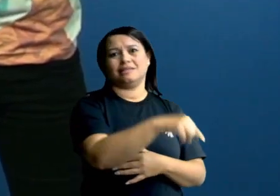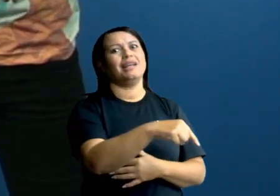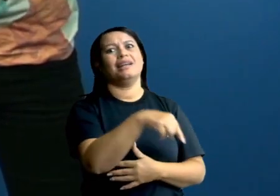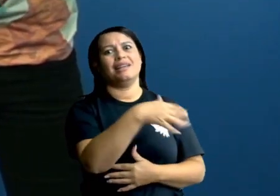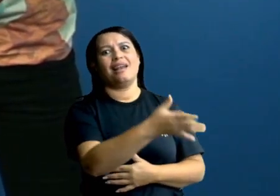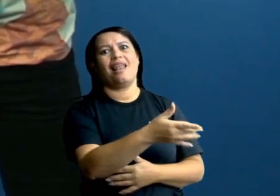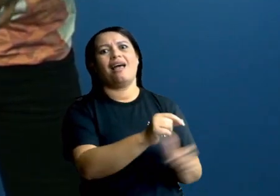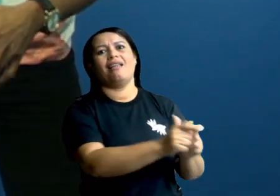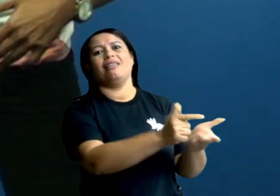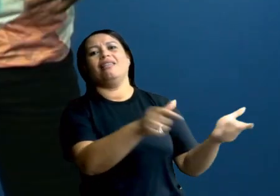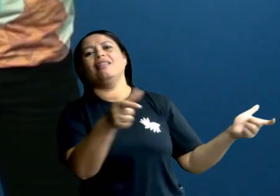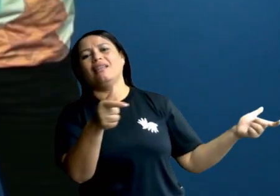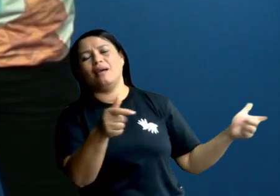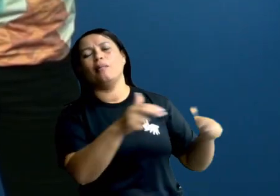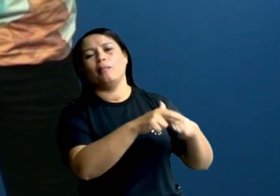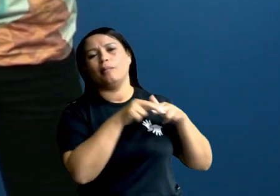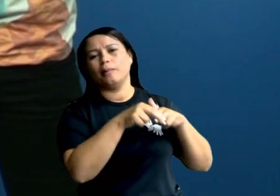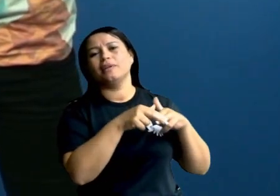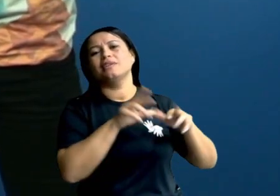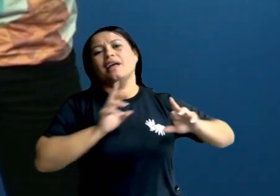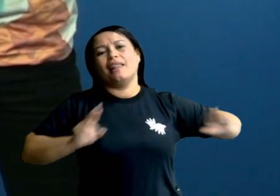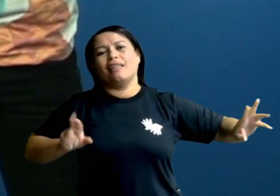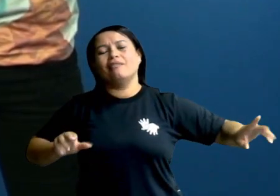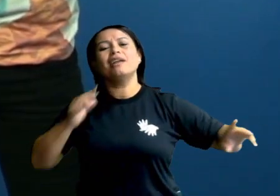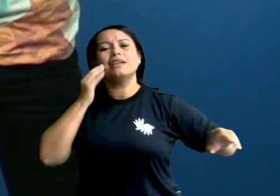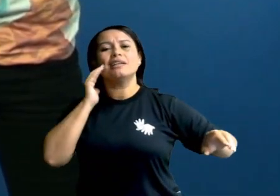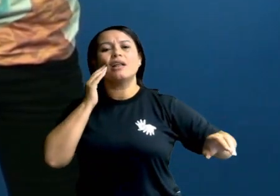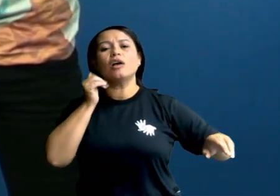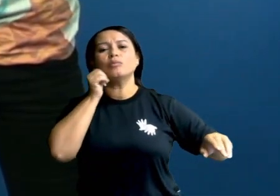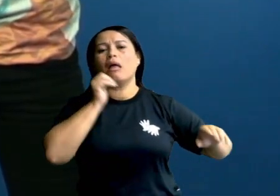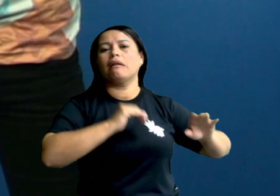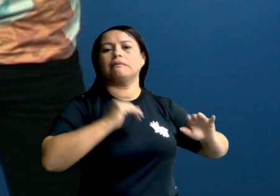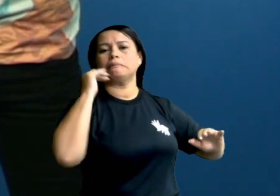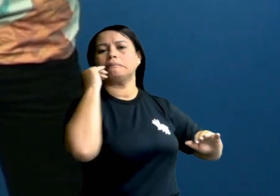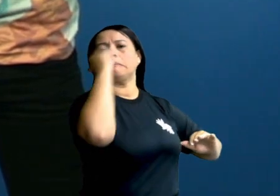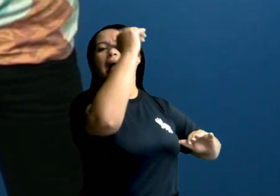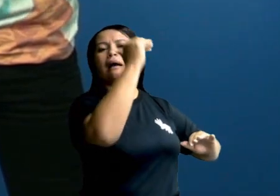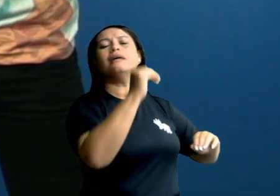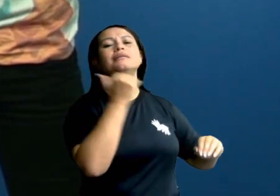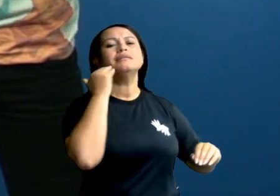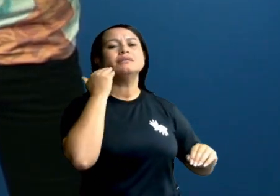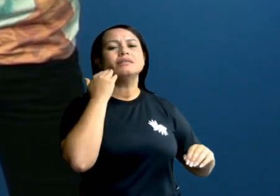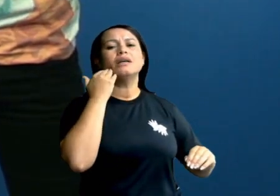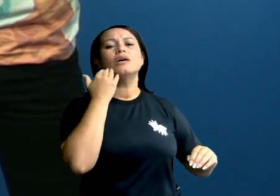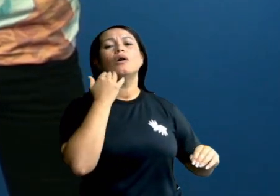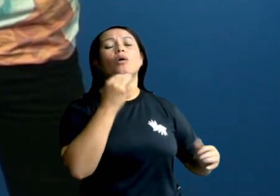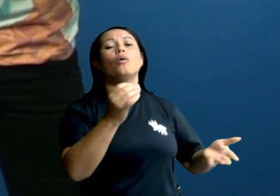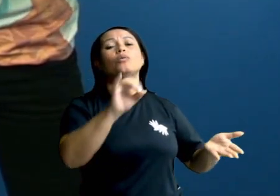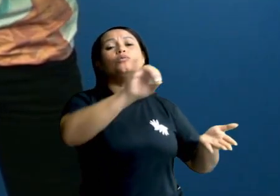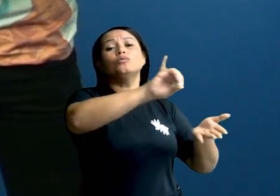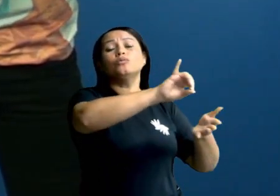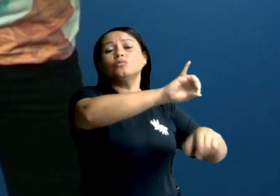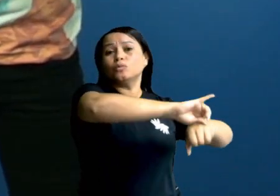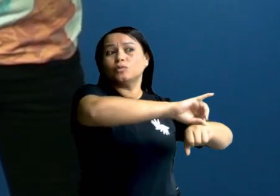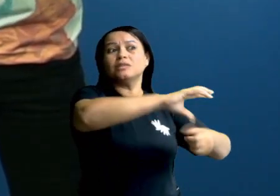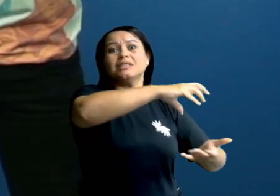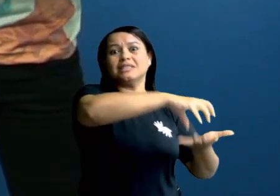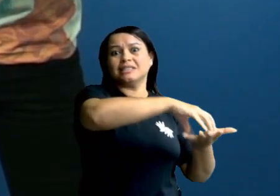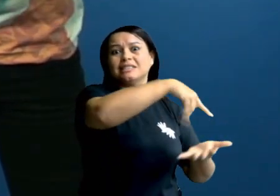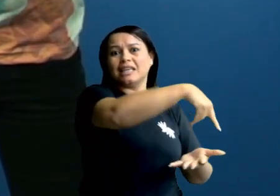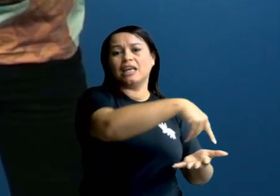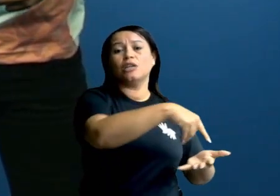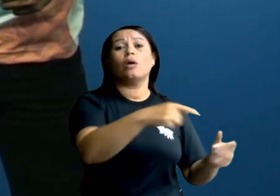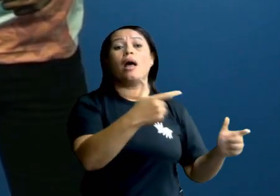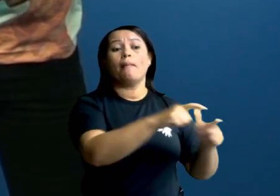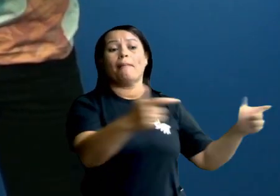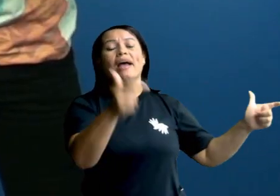descompasso. Nas áreas urbanas, um número muito maior de mulheres, sobretudo nos grandes centros, né? muito grande de mulheres e menos